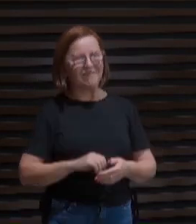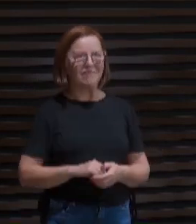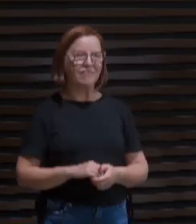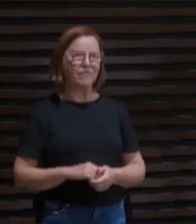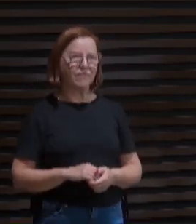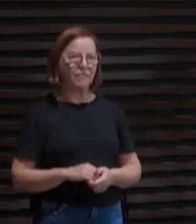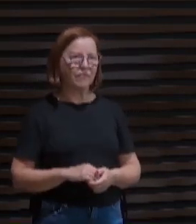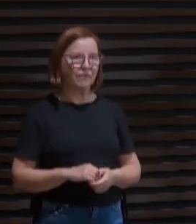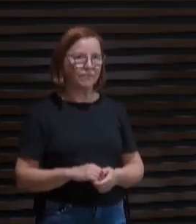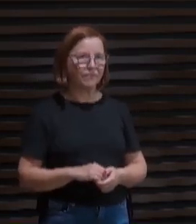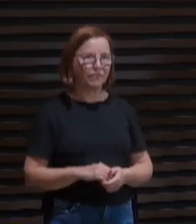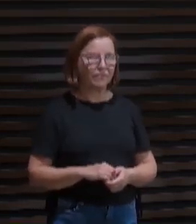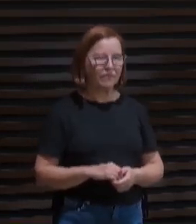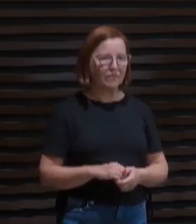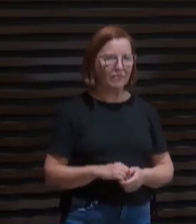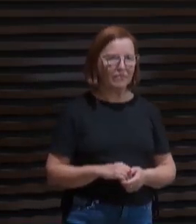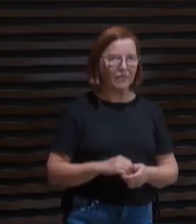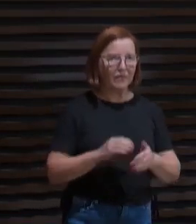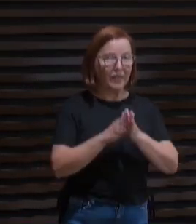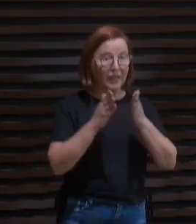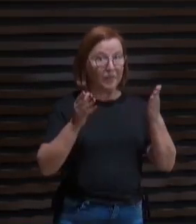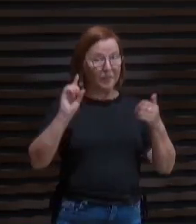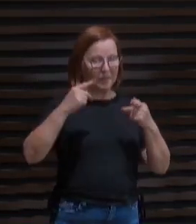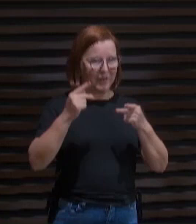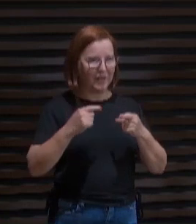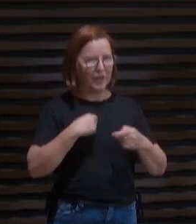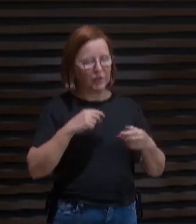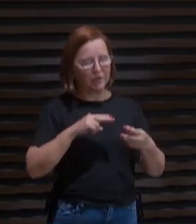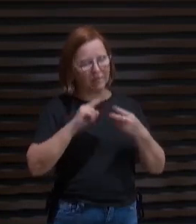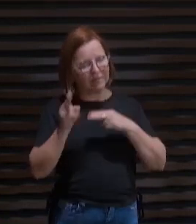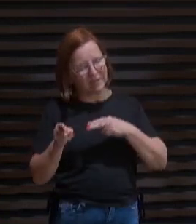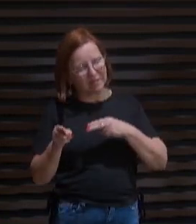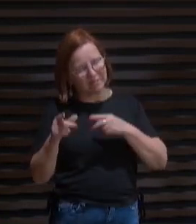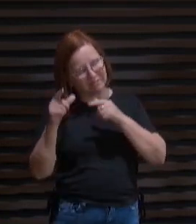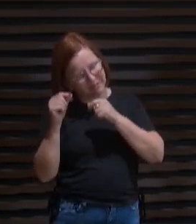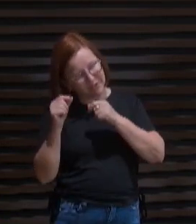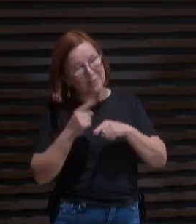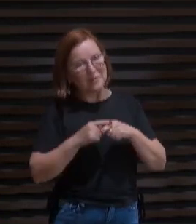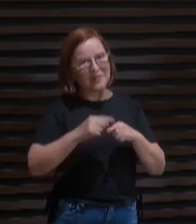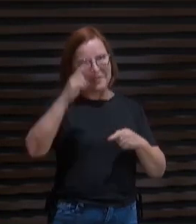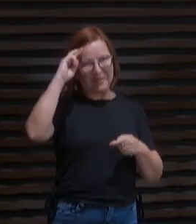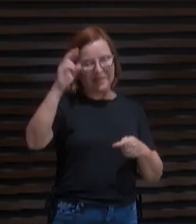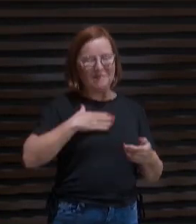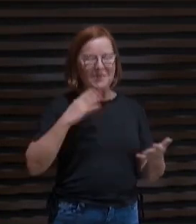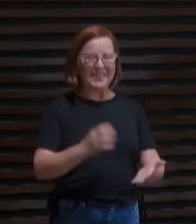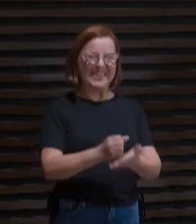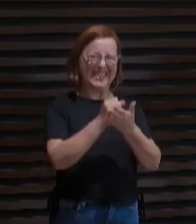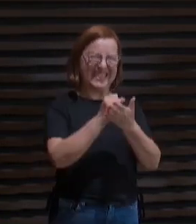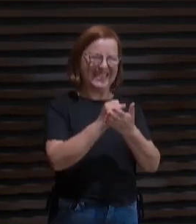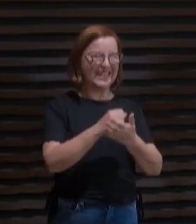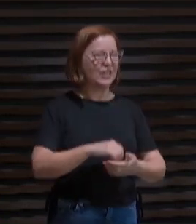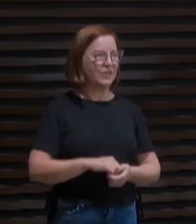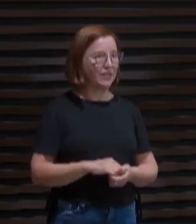a Bíblia diz assim: eu deito e durmo, porque o Senhor tem me sustentado. O dia